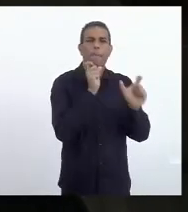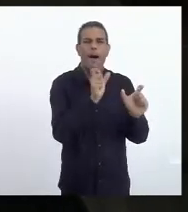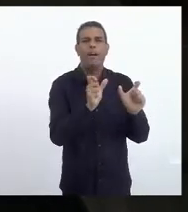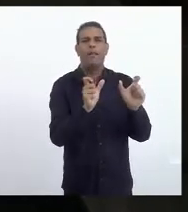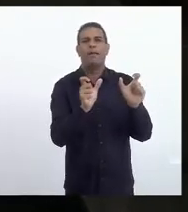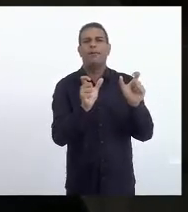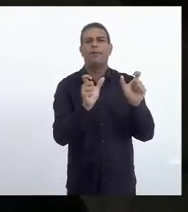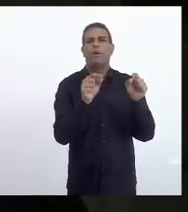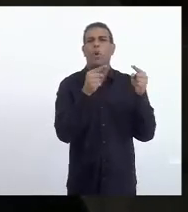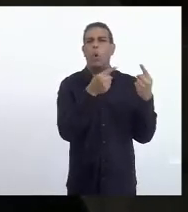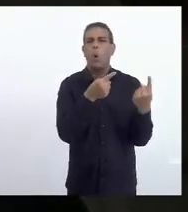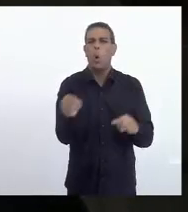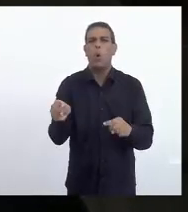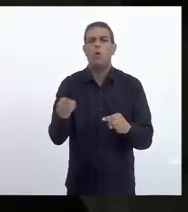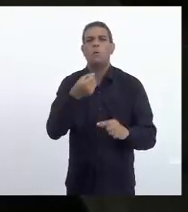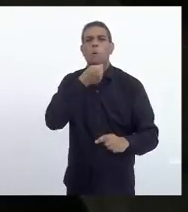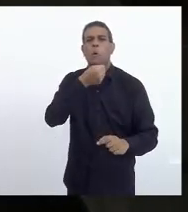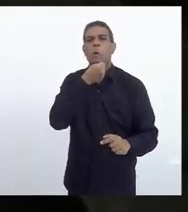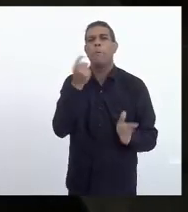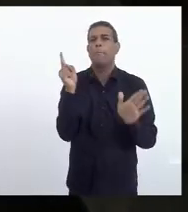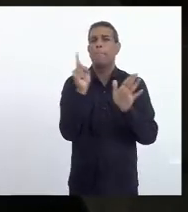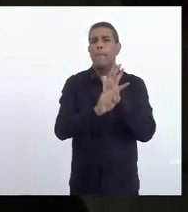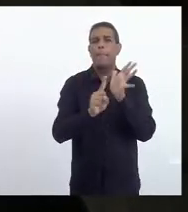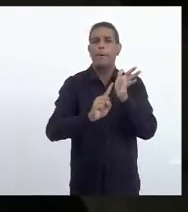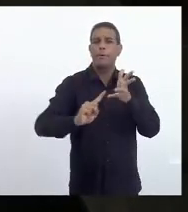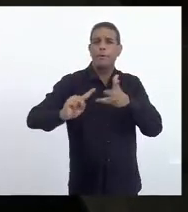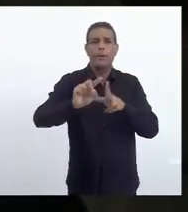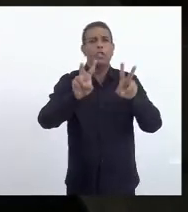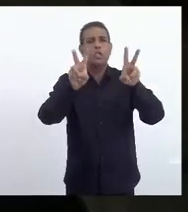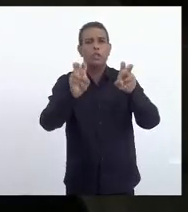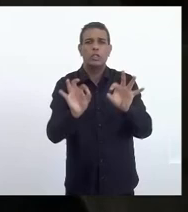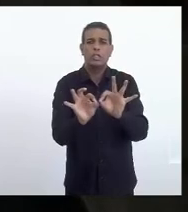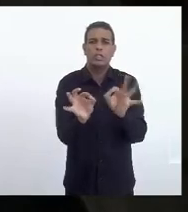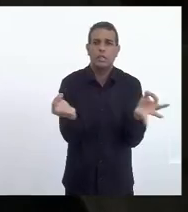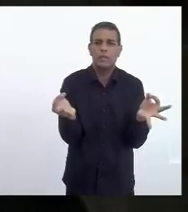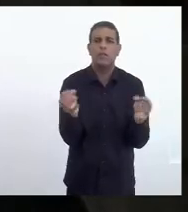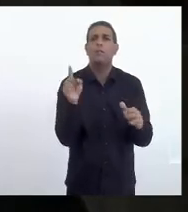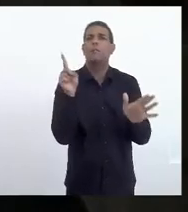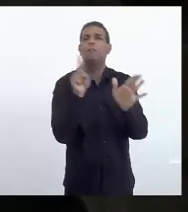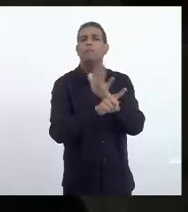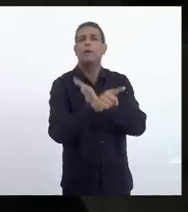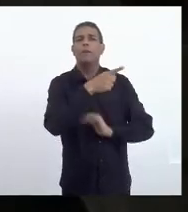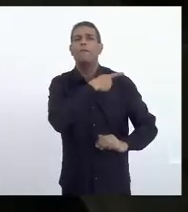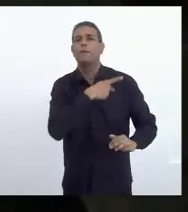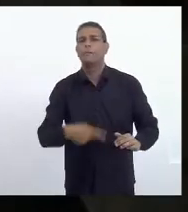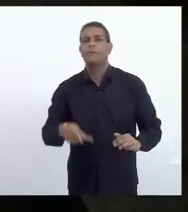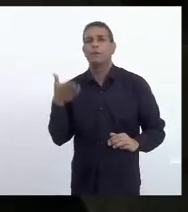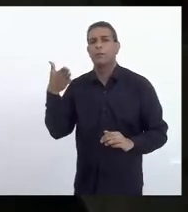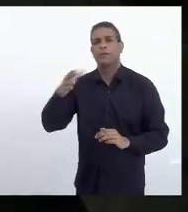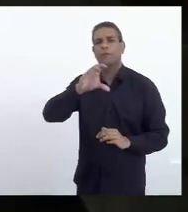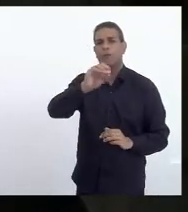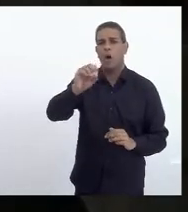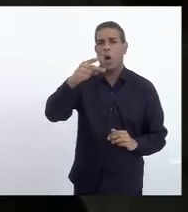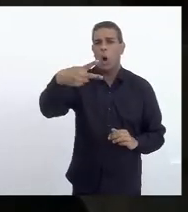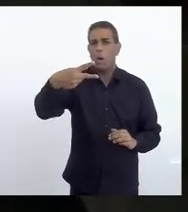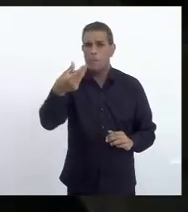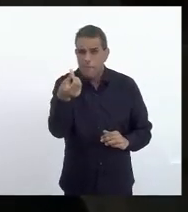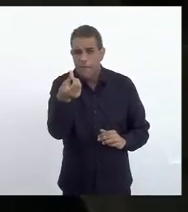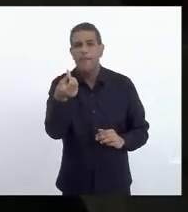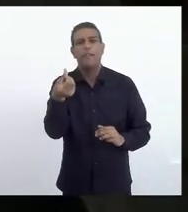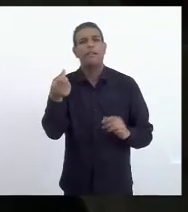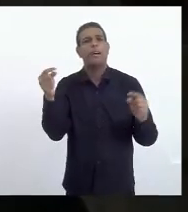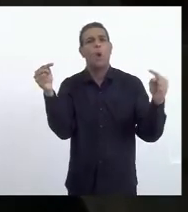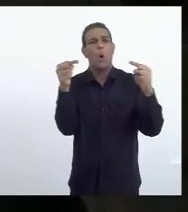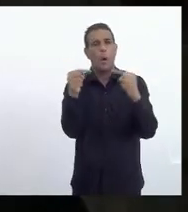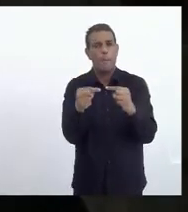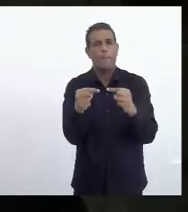baixo calão simplesmente que o jornalismo estava me fazendo perguntas simples Presidente quê que cê não vai acontecer 26 tem quantas vezes